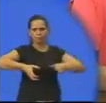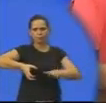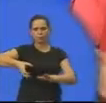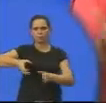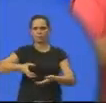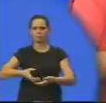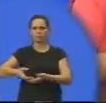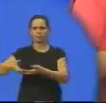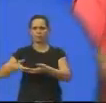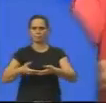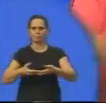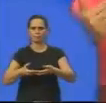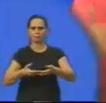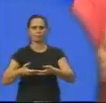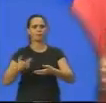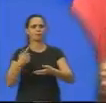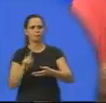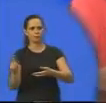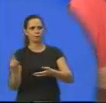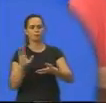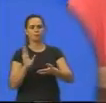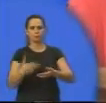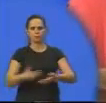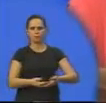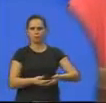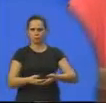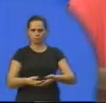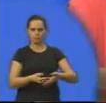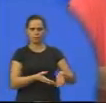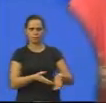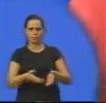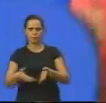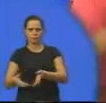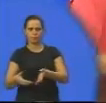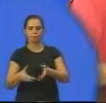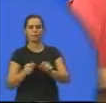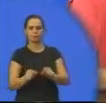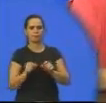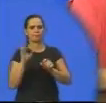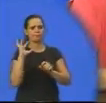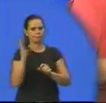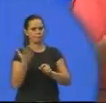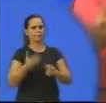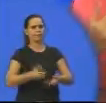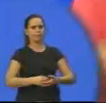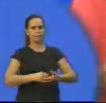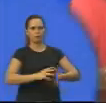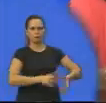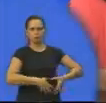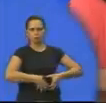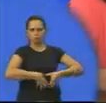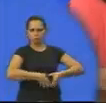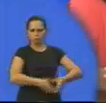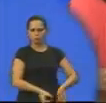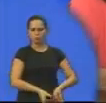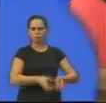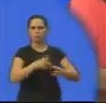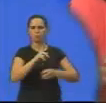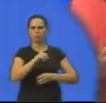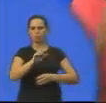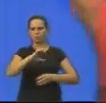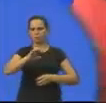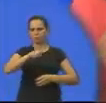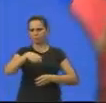bebê. Por fim, depois do bebê sair do útero, aí é retirado